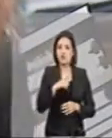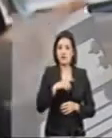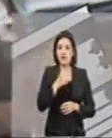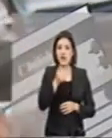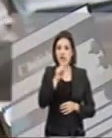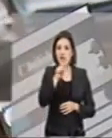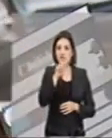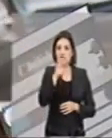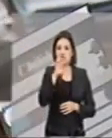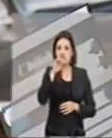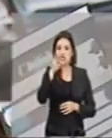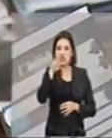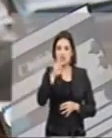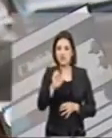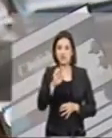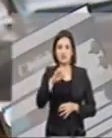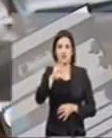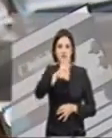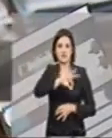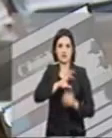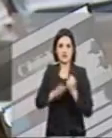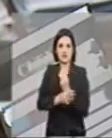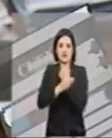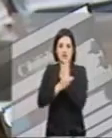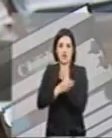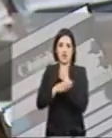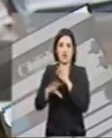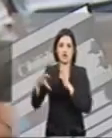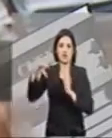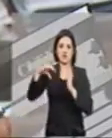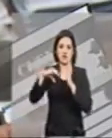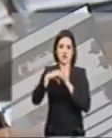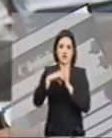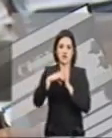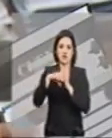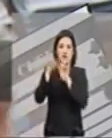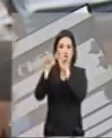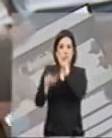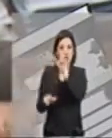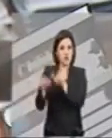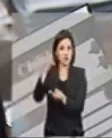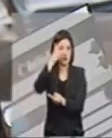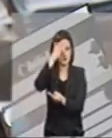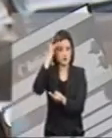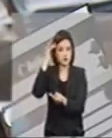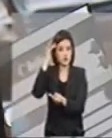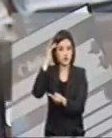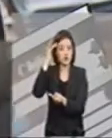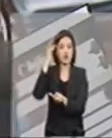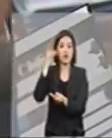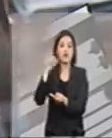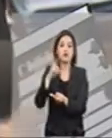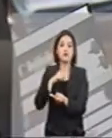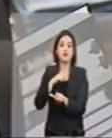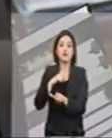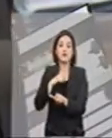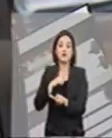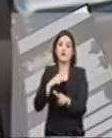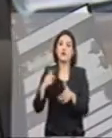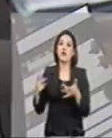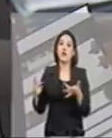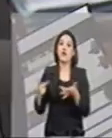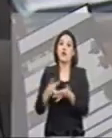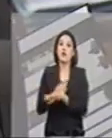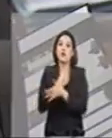agentes de segurança do Senado Federal, teriam implementado com essa